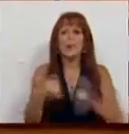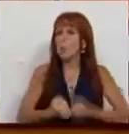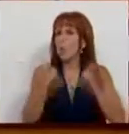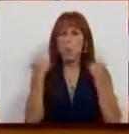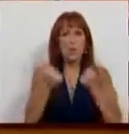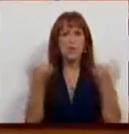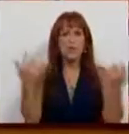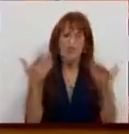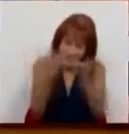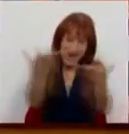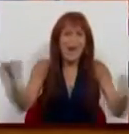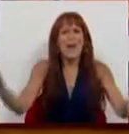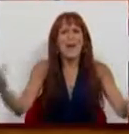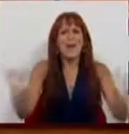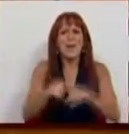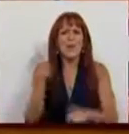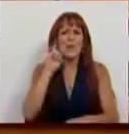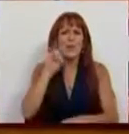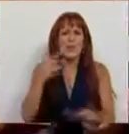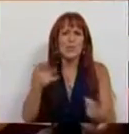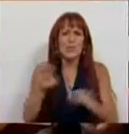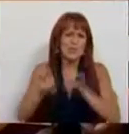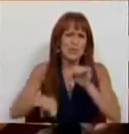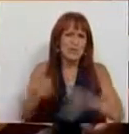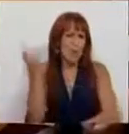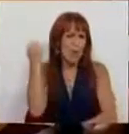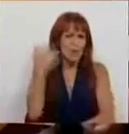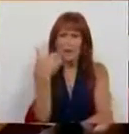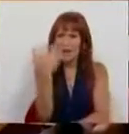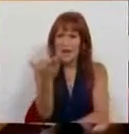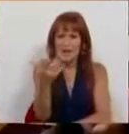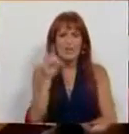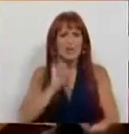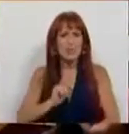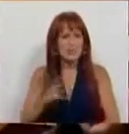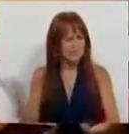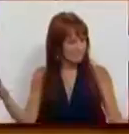não conseguiram. E é isso que, no essencial, aconteceu ontem. Muito obrigado, Senhora Presidente.